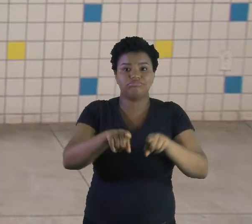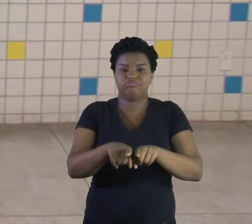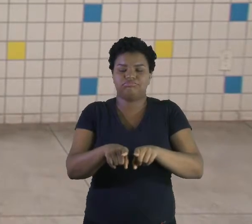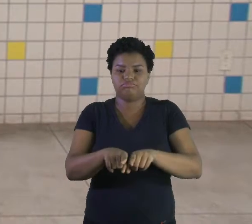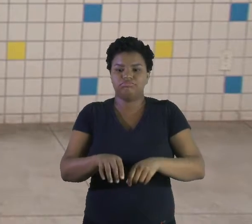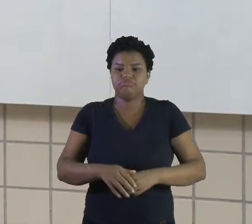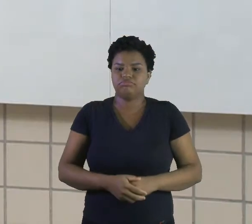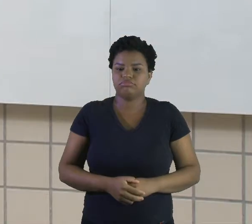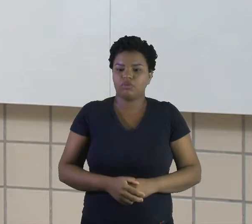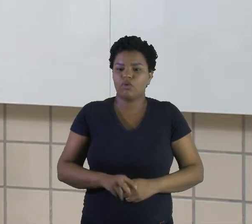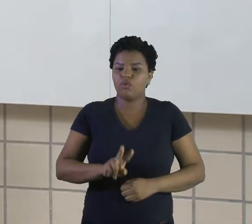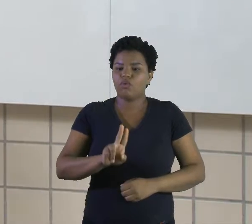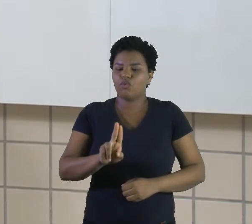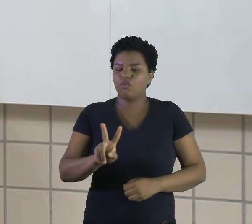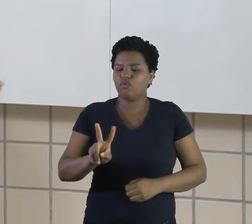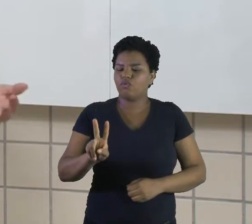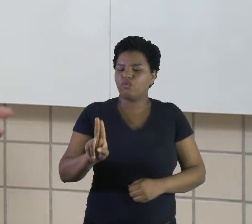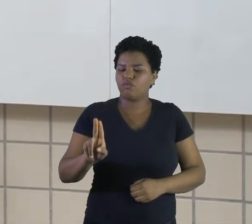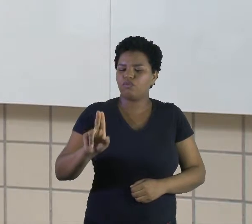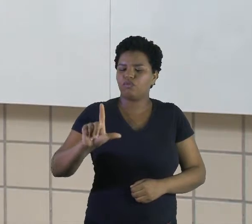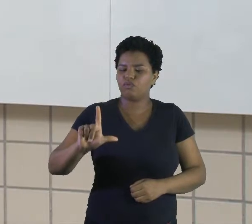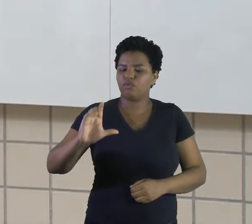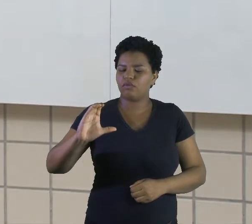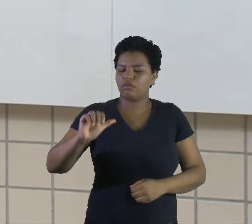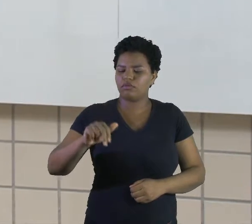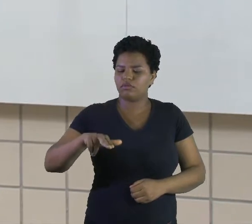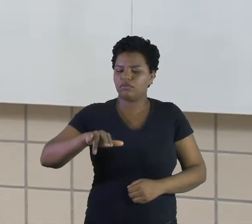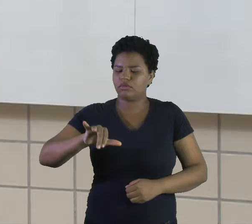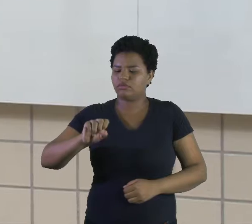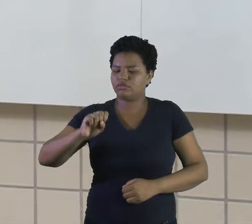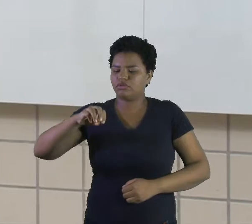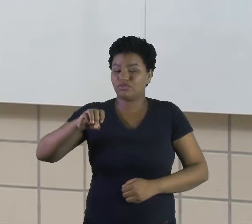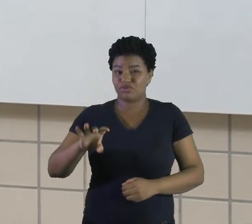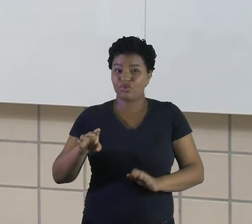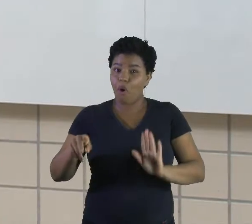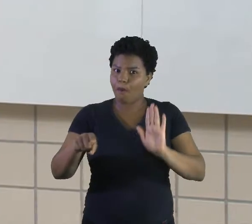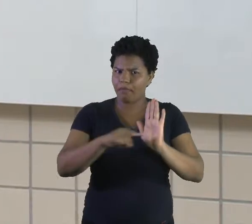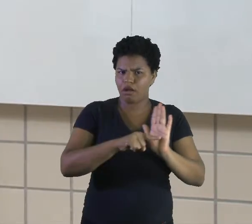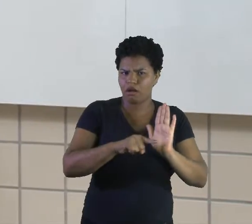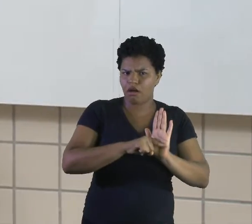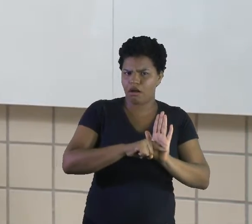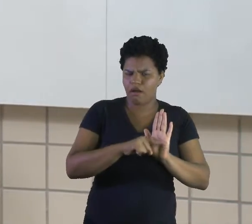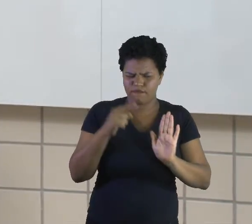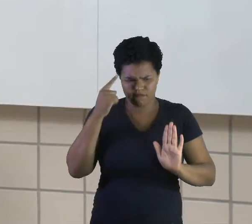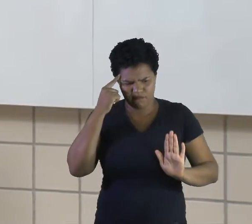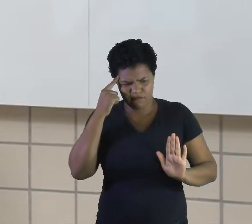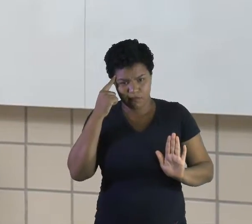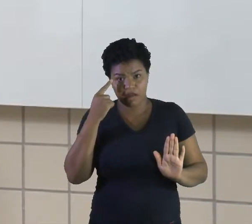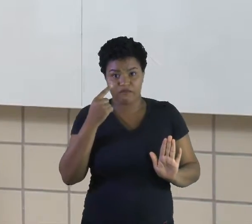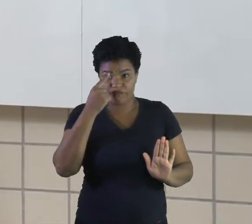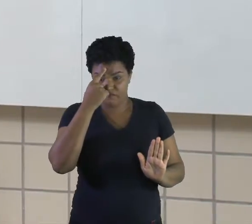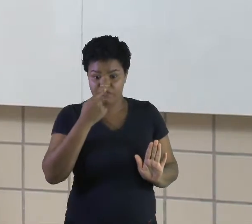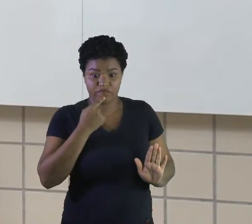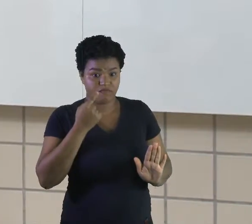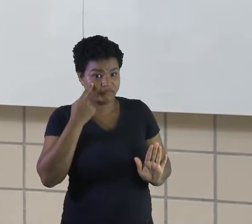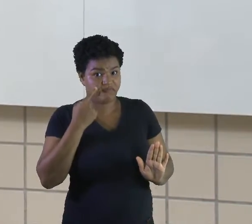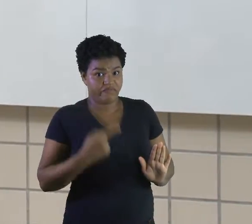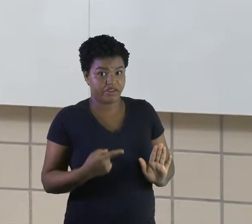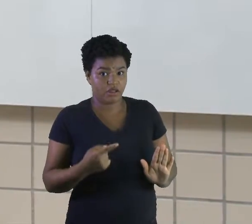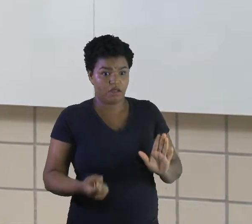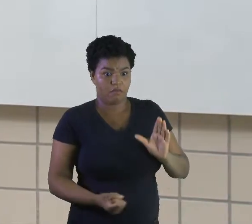O vulcanismo, ele não é apenas negativo. Às vezes a gente pensa assim, quando vê uma imagem, né, do vulcão